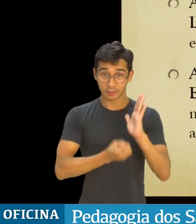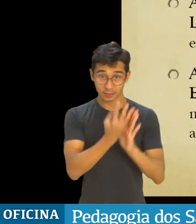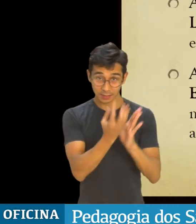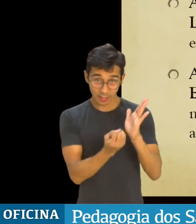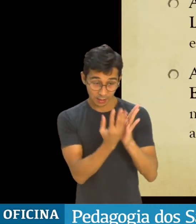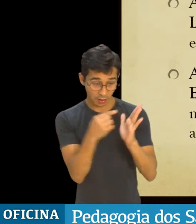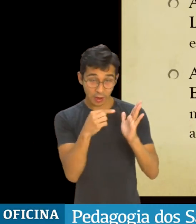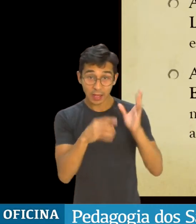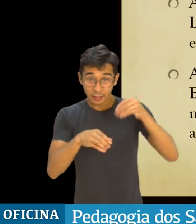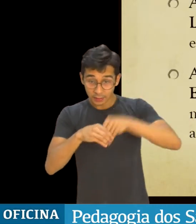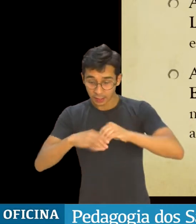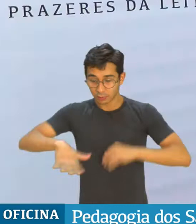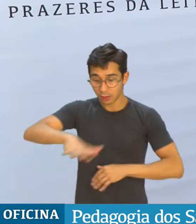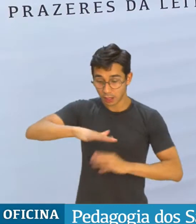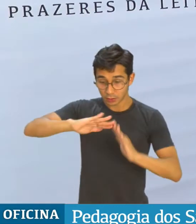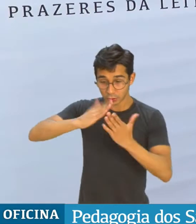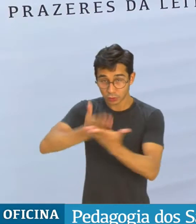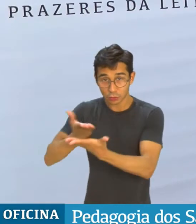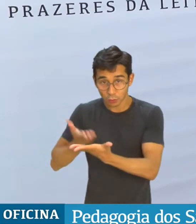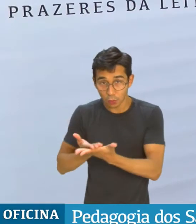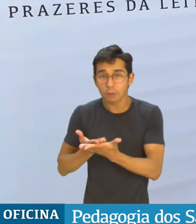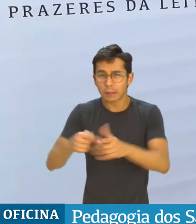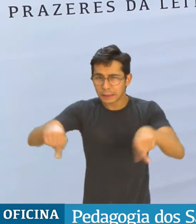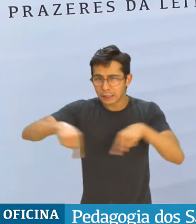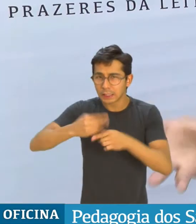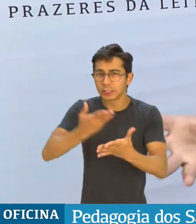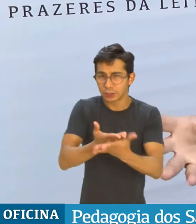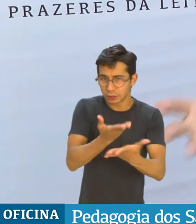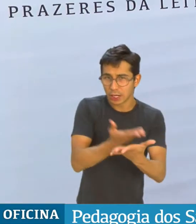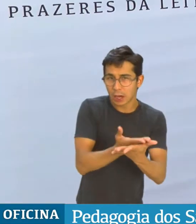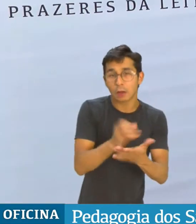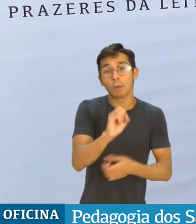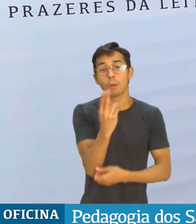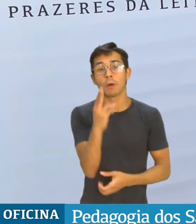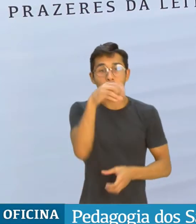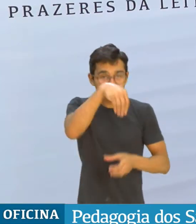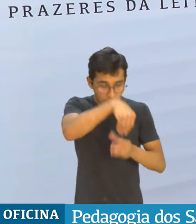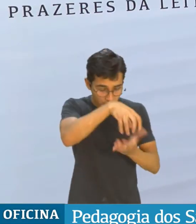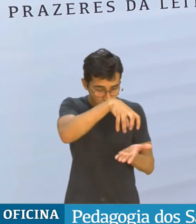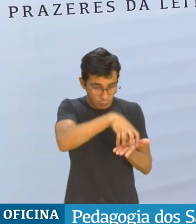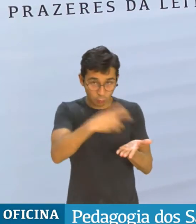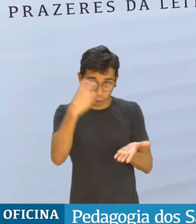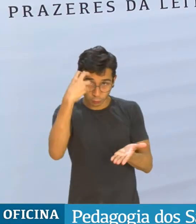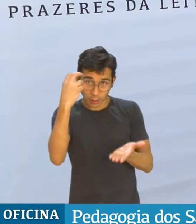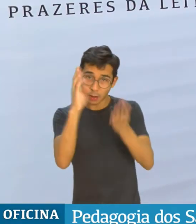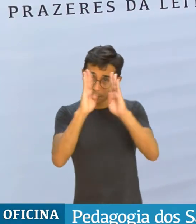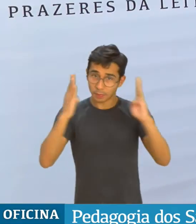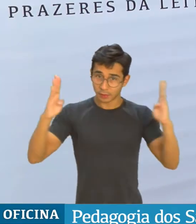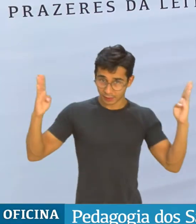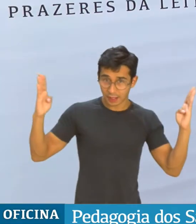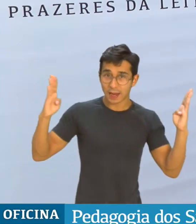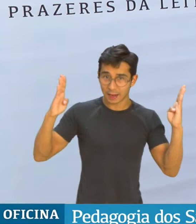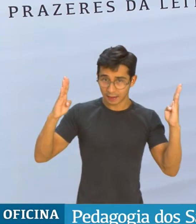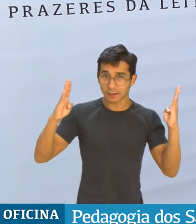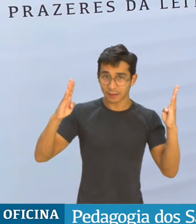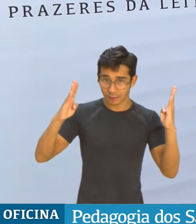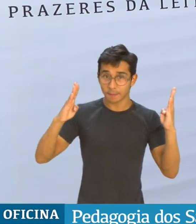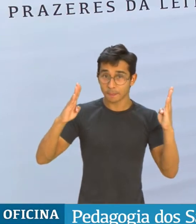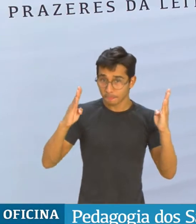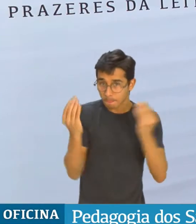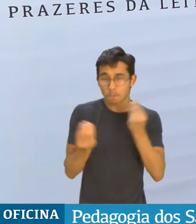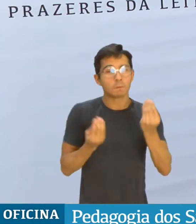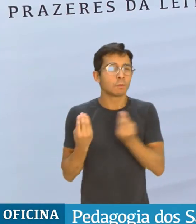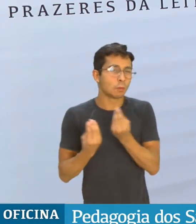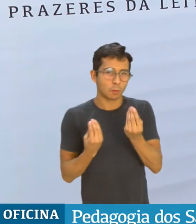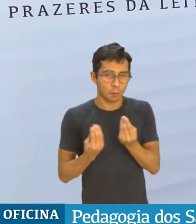saraus em espaços educativos ou saraus em espaços culturais, bibliotecas, como é o foco dessa formação básica